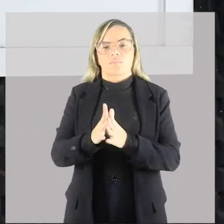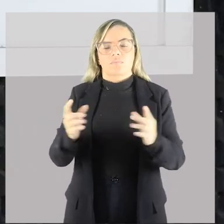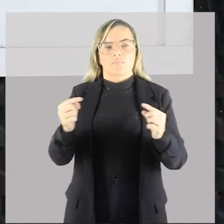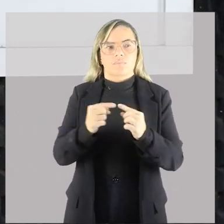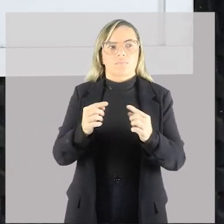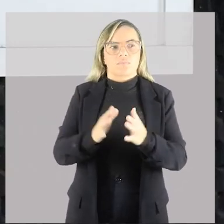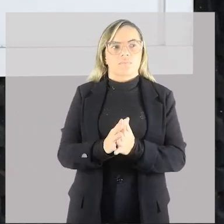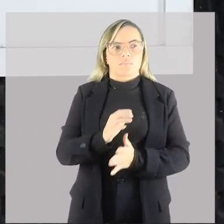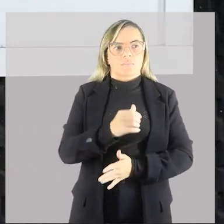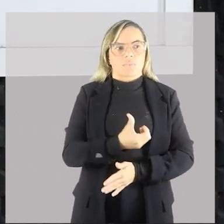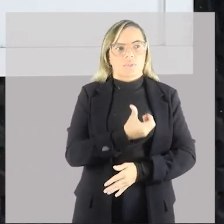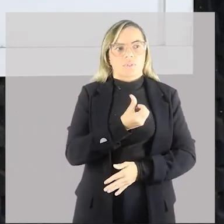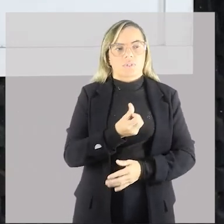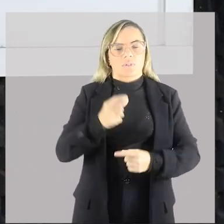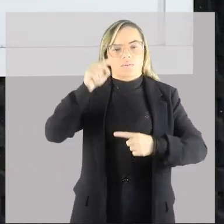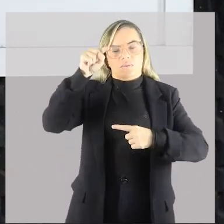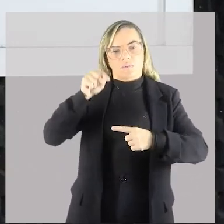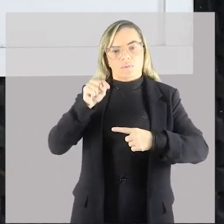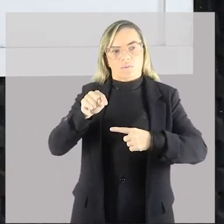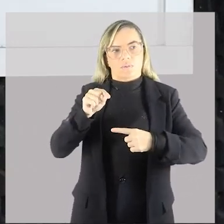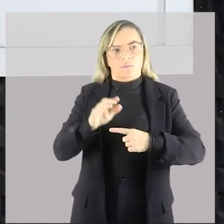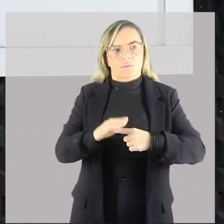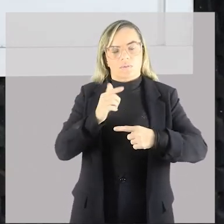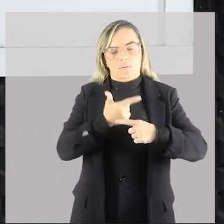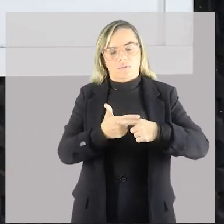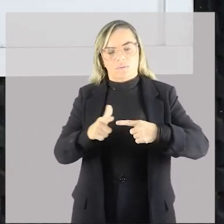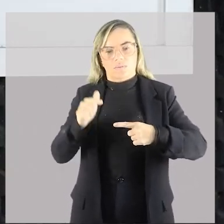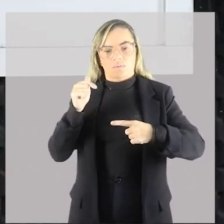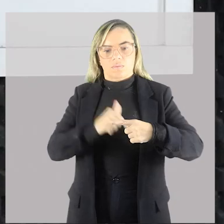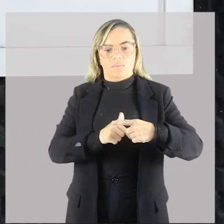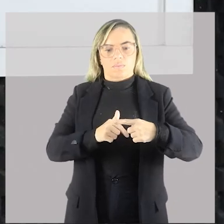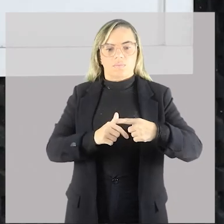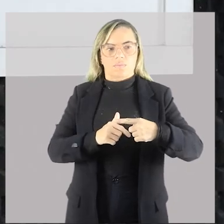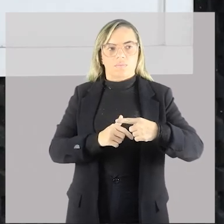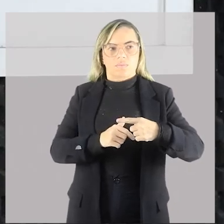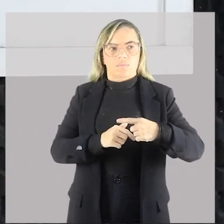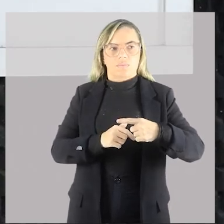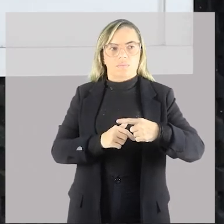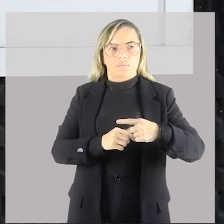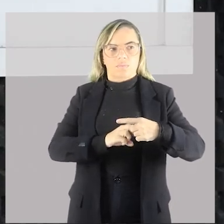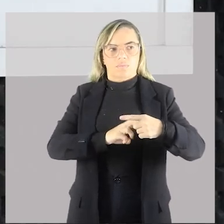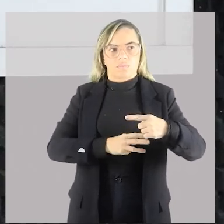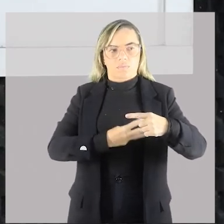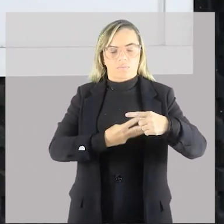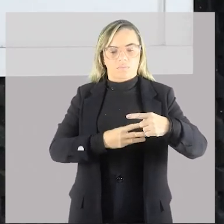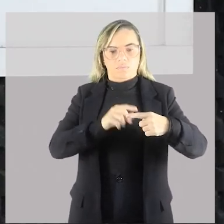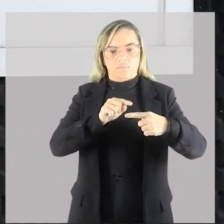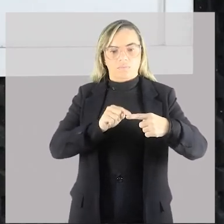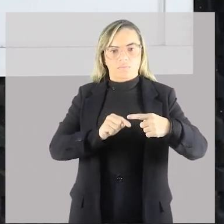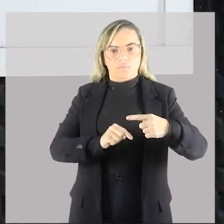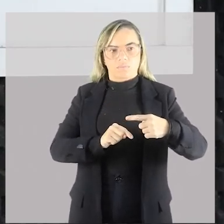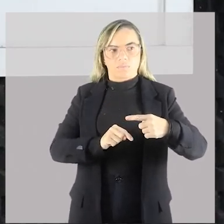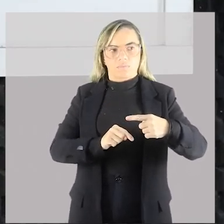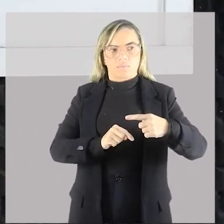6 fatorial, embaixo você vai ter o quê? O 3 fatorial,